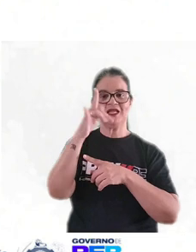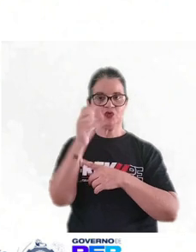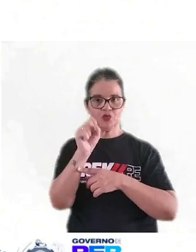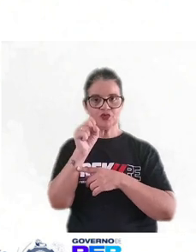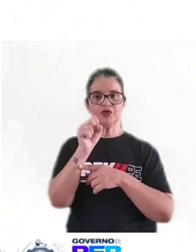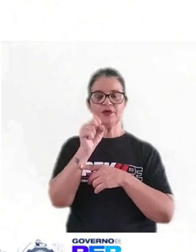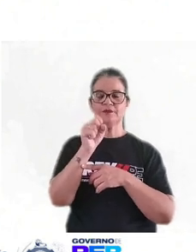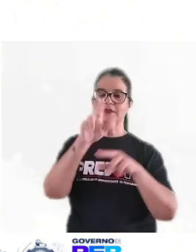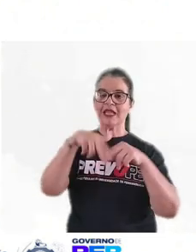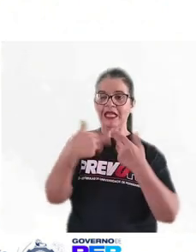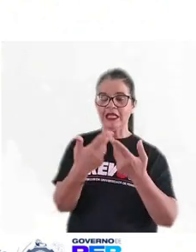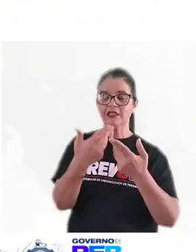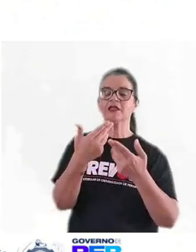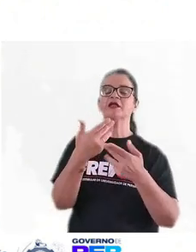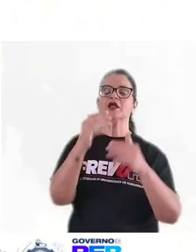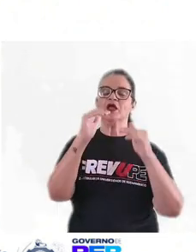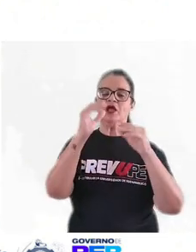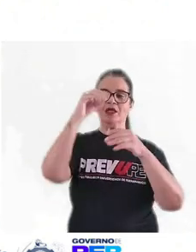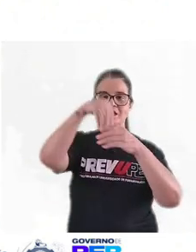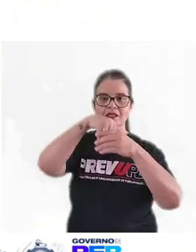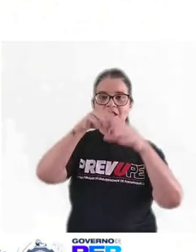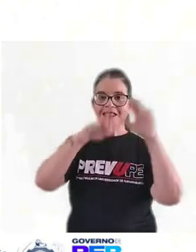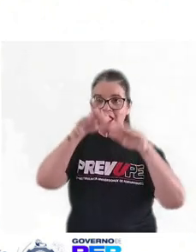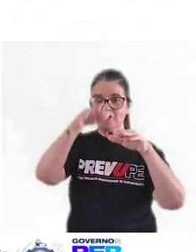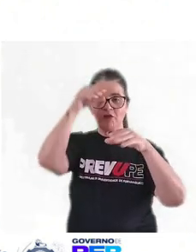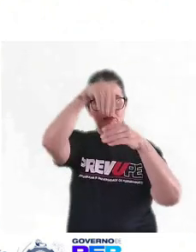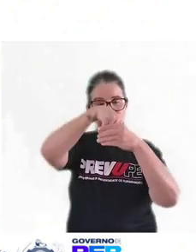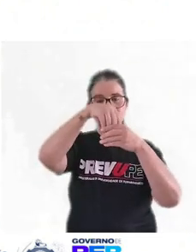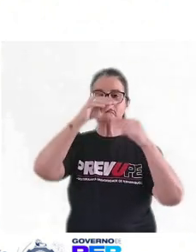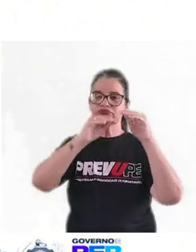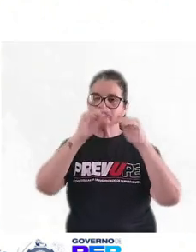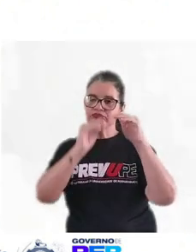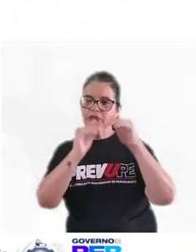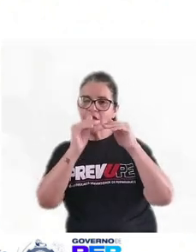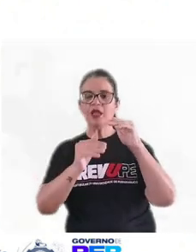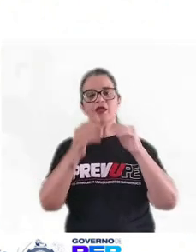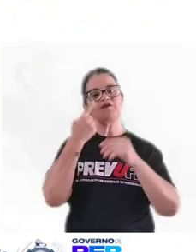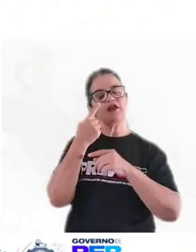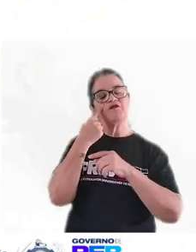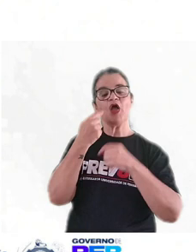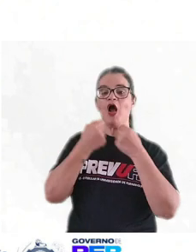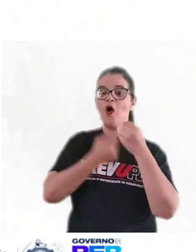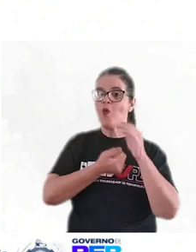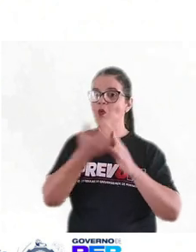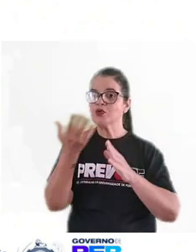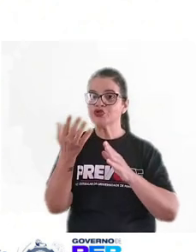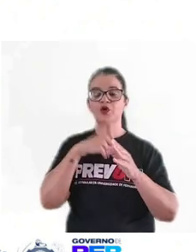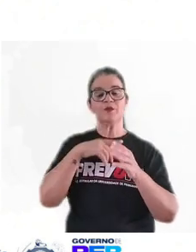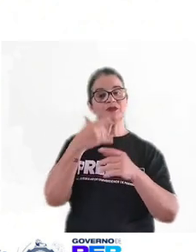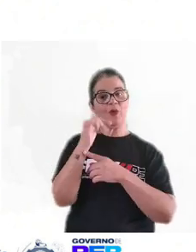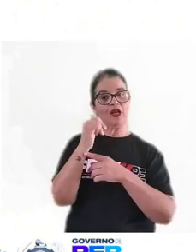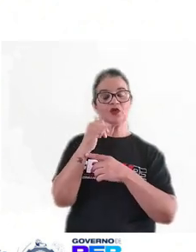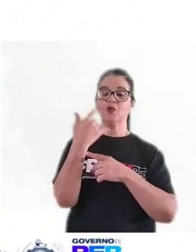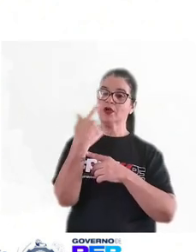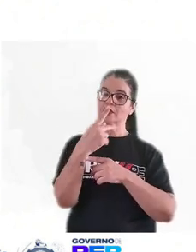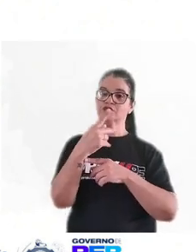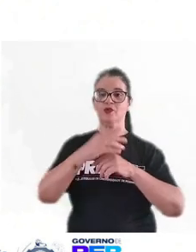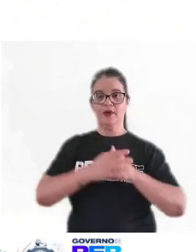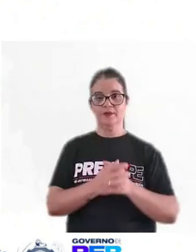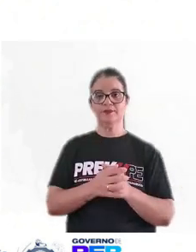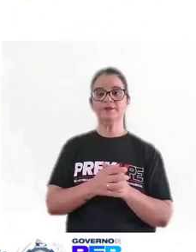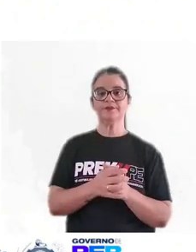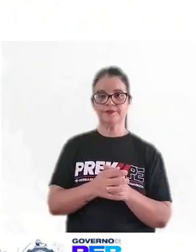12 elétrons entre os subníveis e aí verificar qual é a sua distribuição